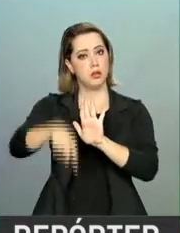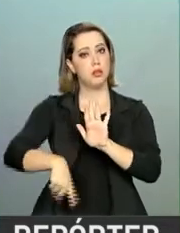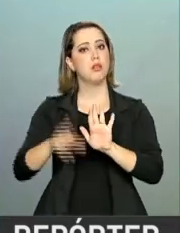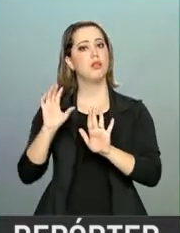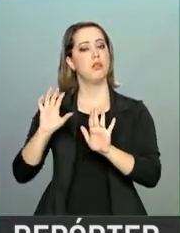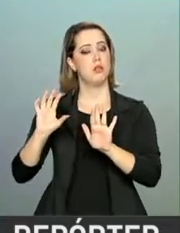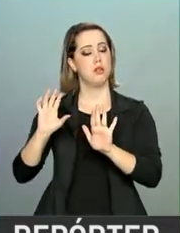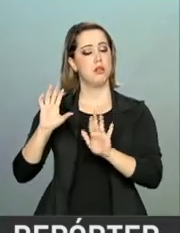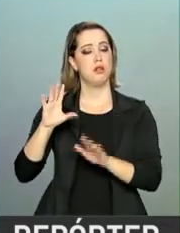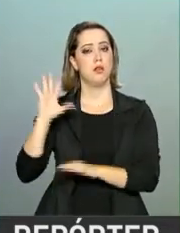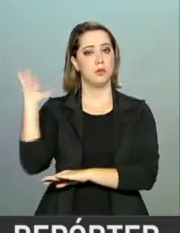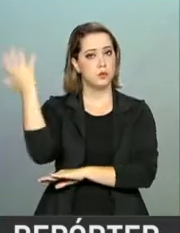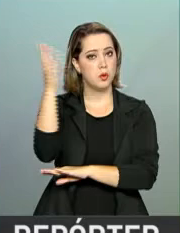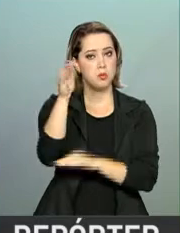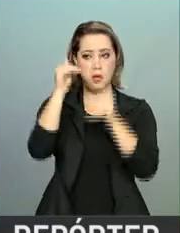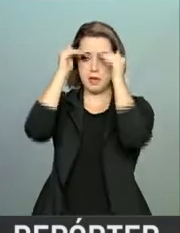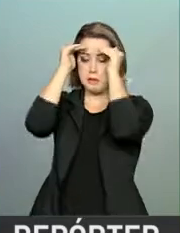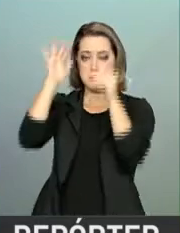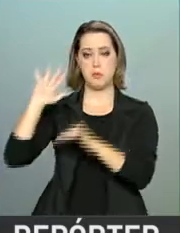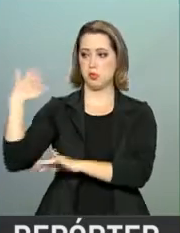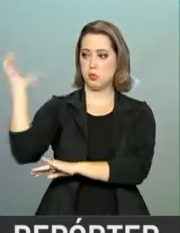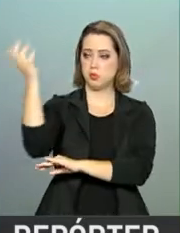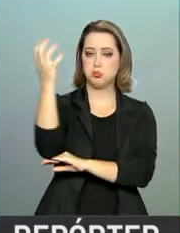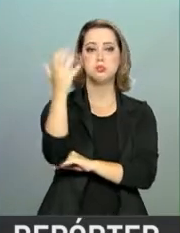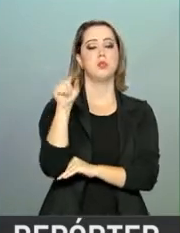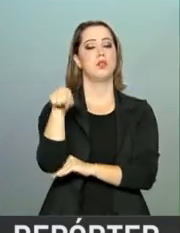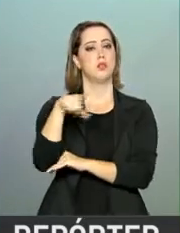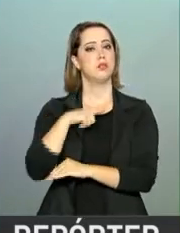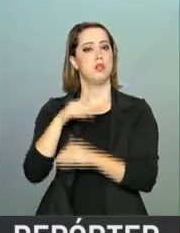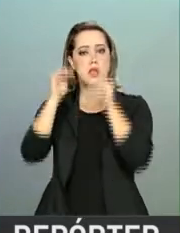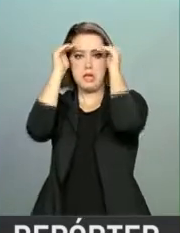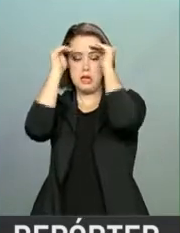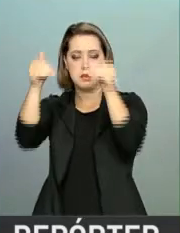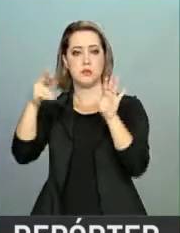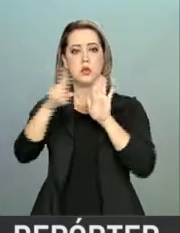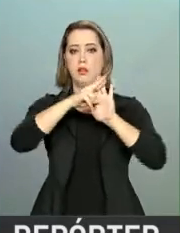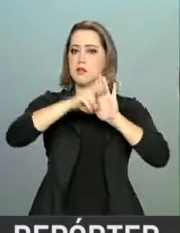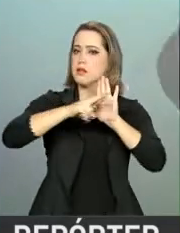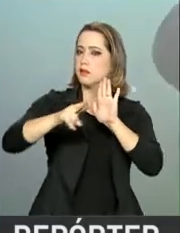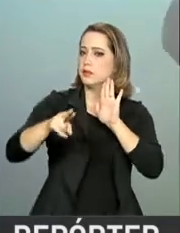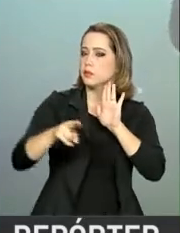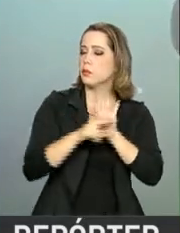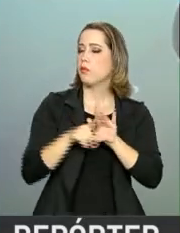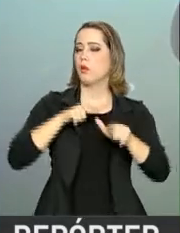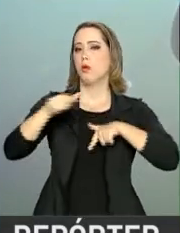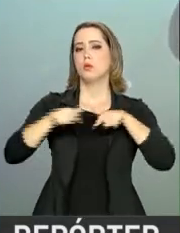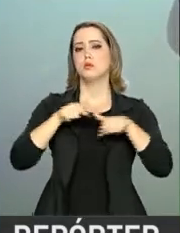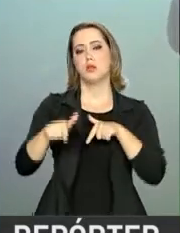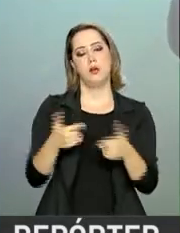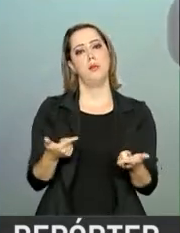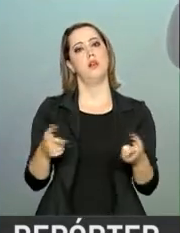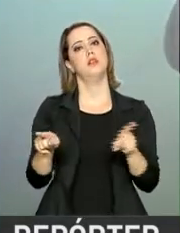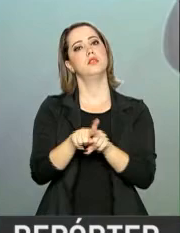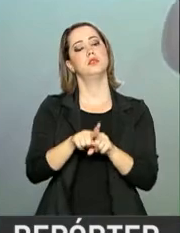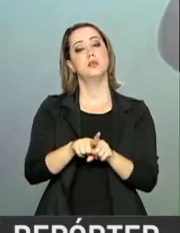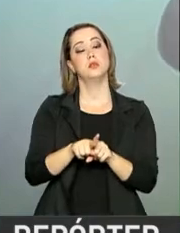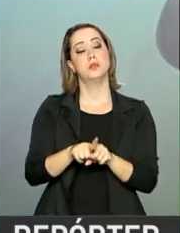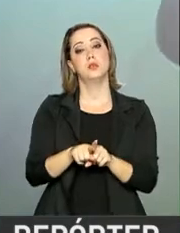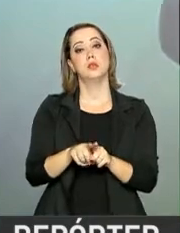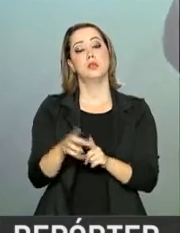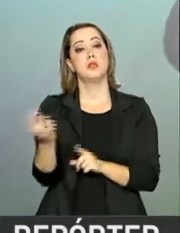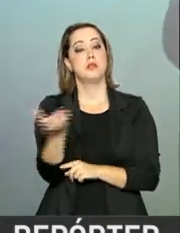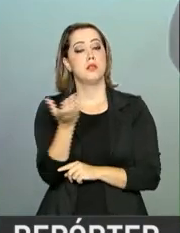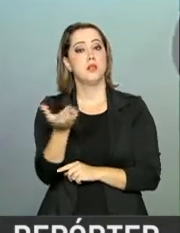agricultura que respeitam o meio ambiente é uma cultura que respeita as regras trabalhistas é uma cultura que tenta fazer